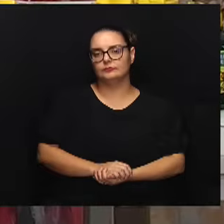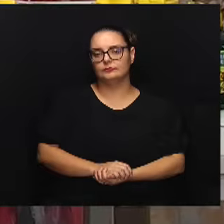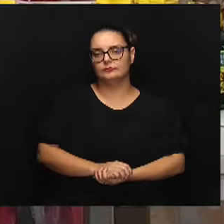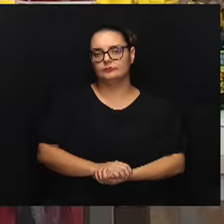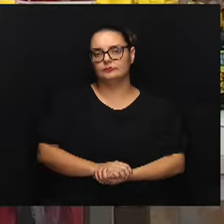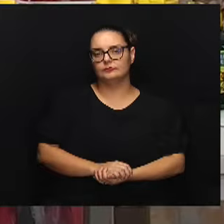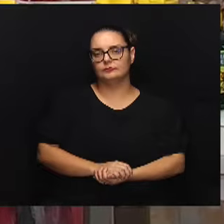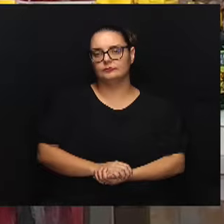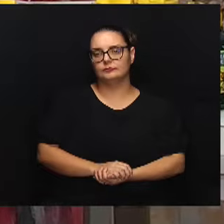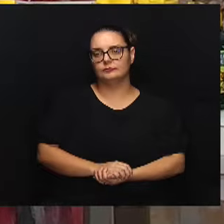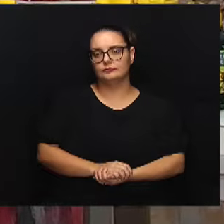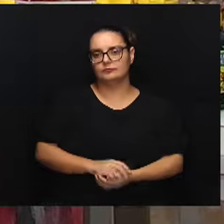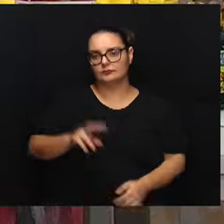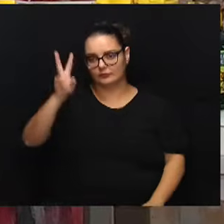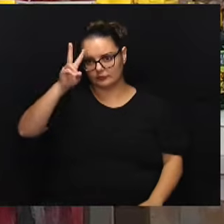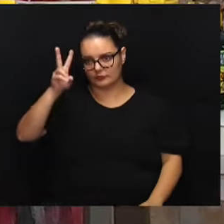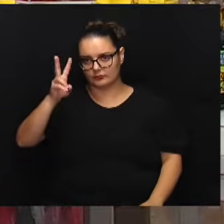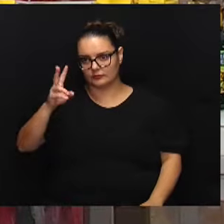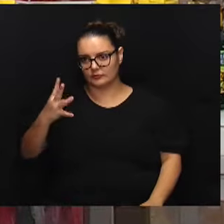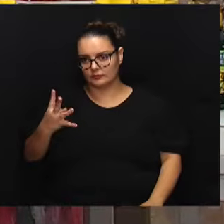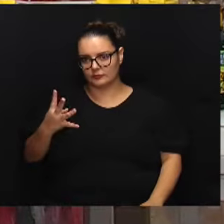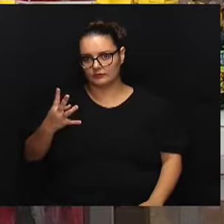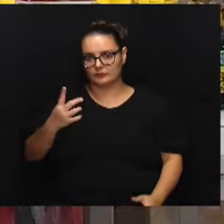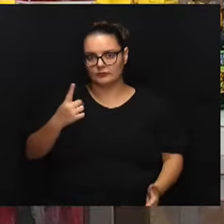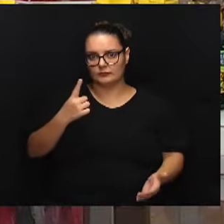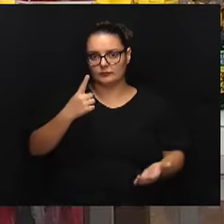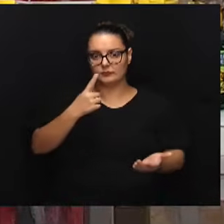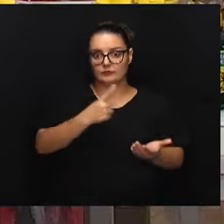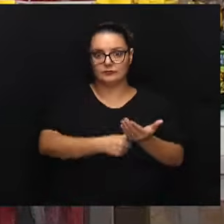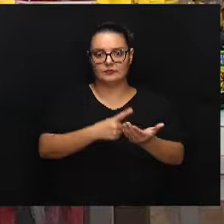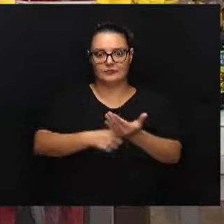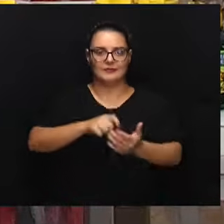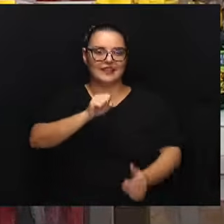Certo? Lembram das 4? Das